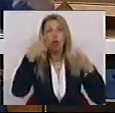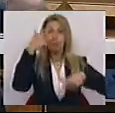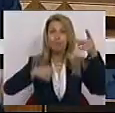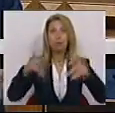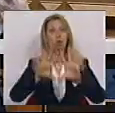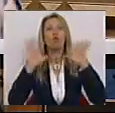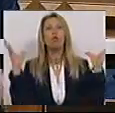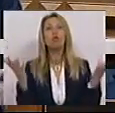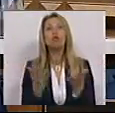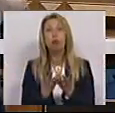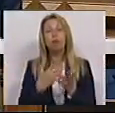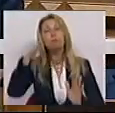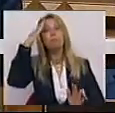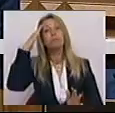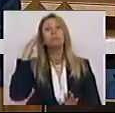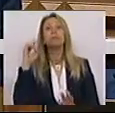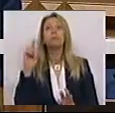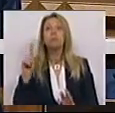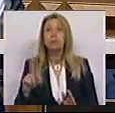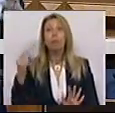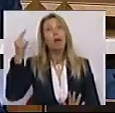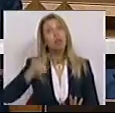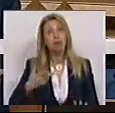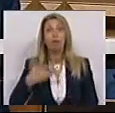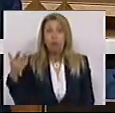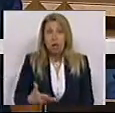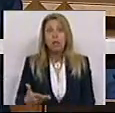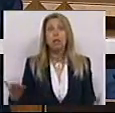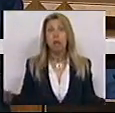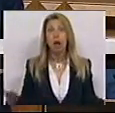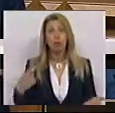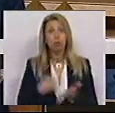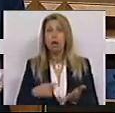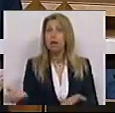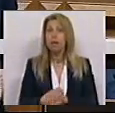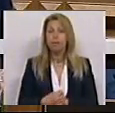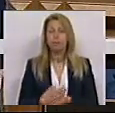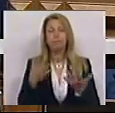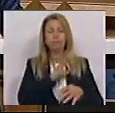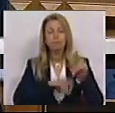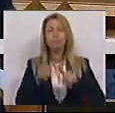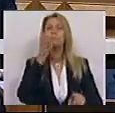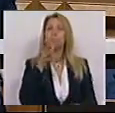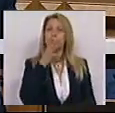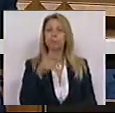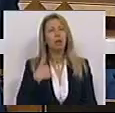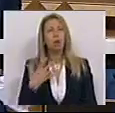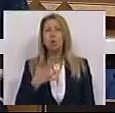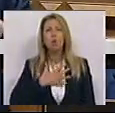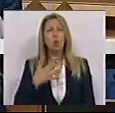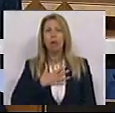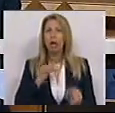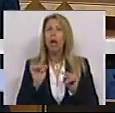consideramos que também deve ter direito a esta isenção. Senhores deputados, eu não quero entrar